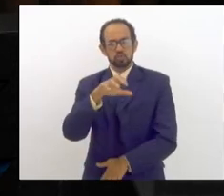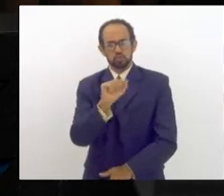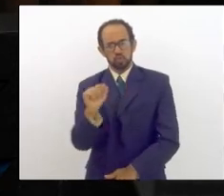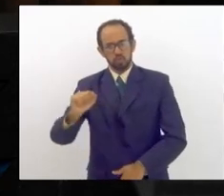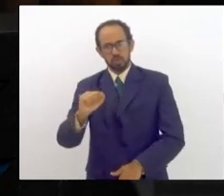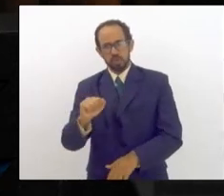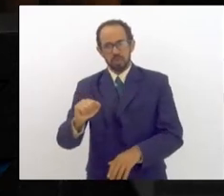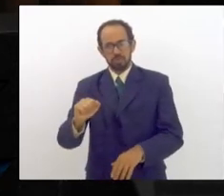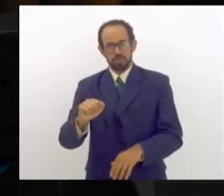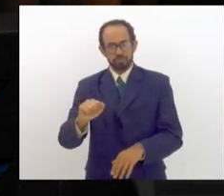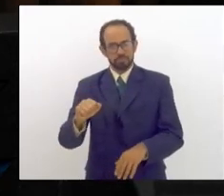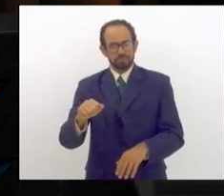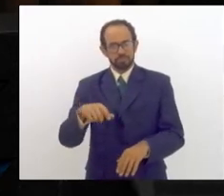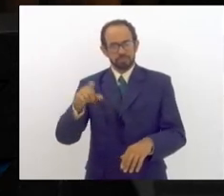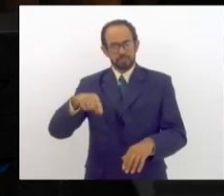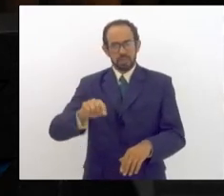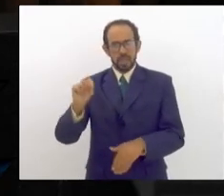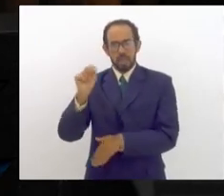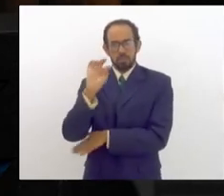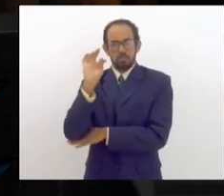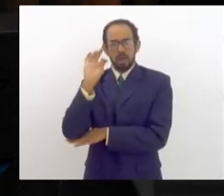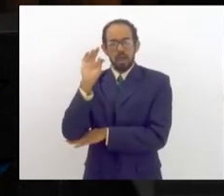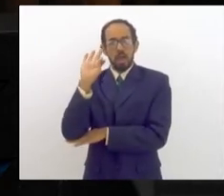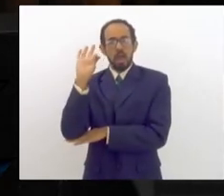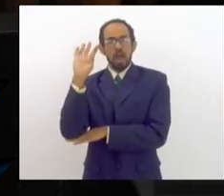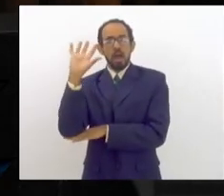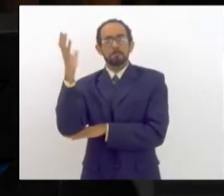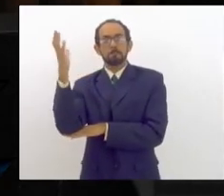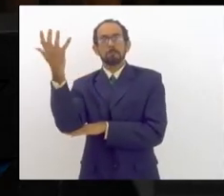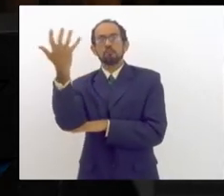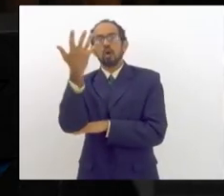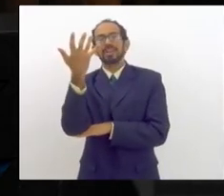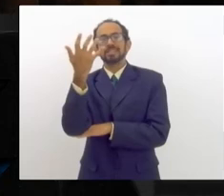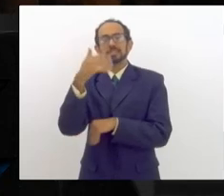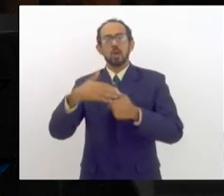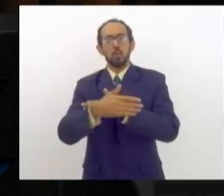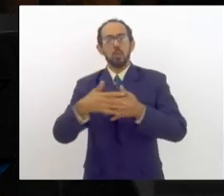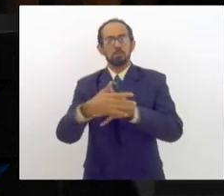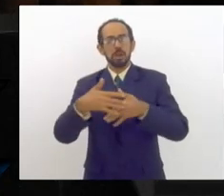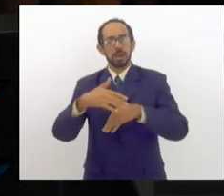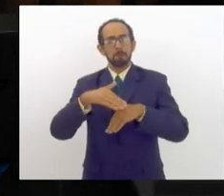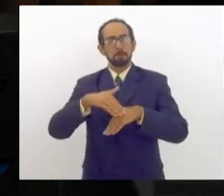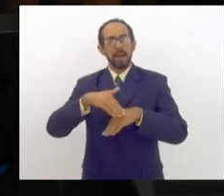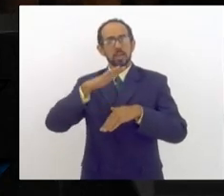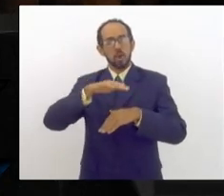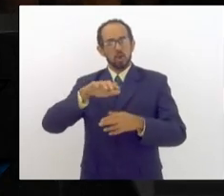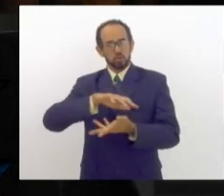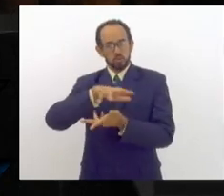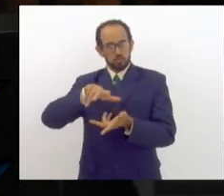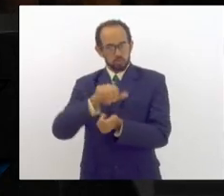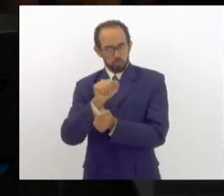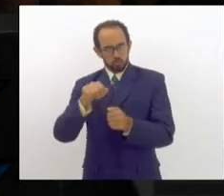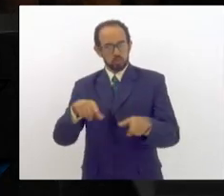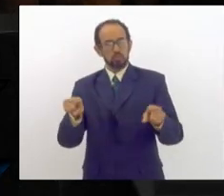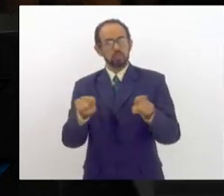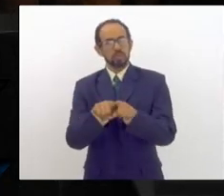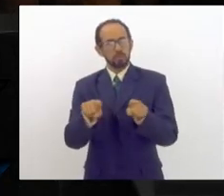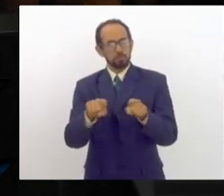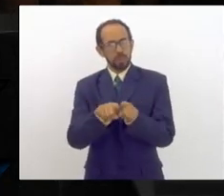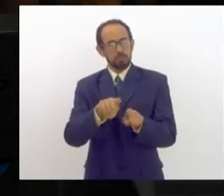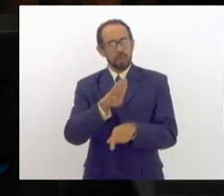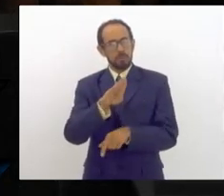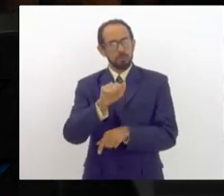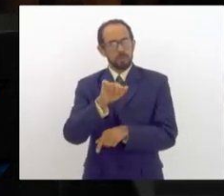uma floresta Urbana que sai do mundo não somente pela nossa Baía de